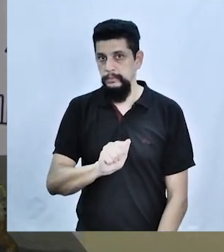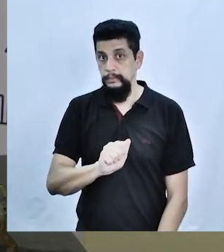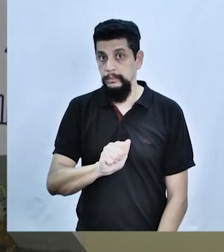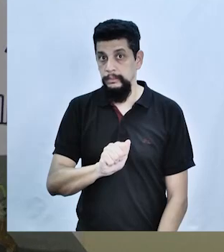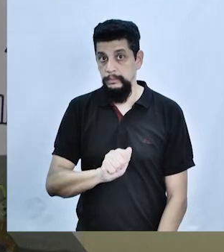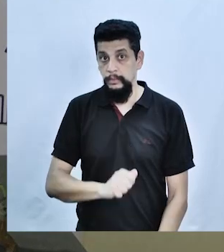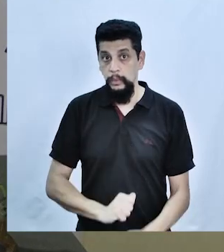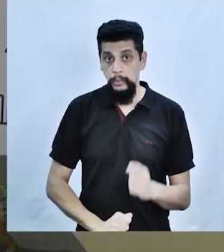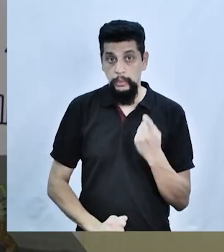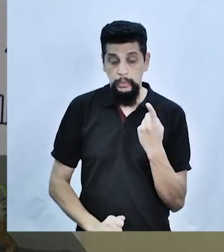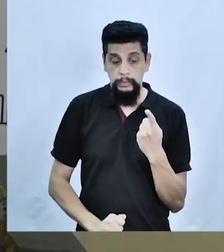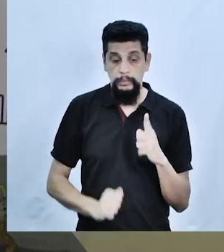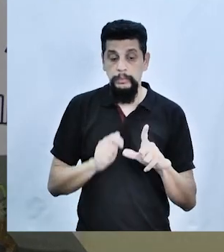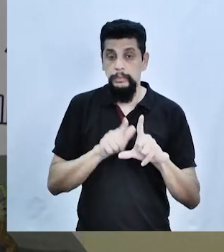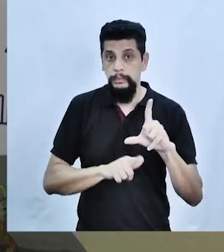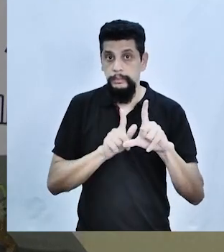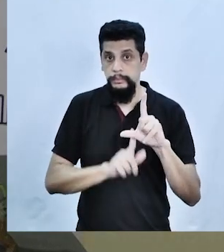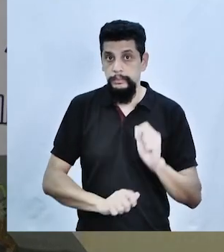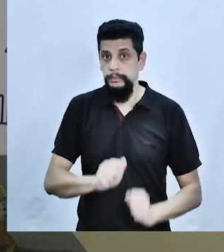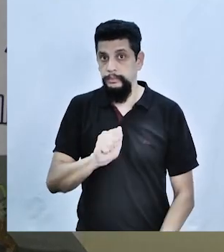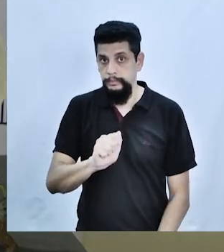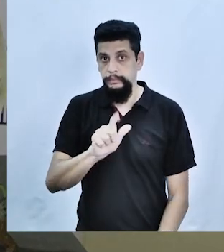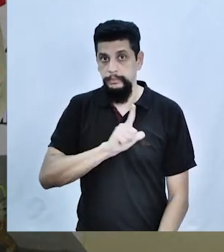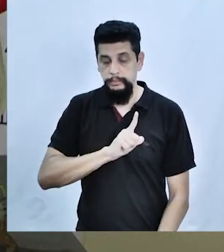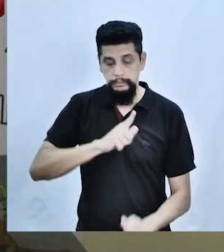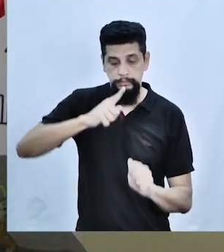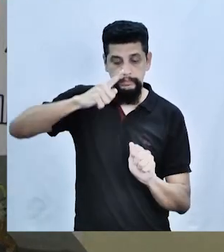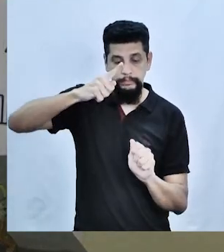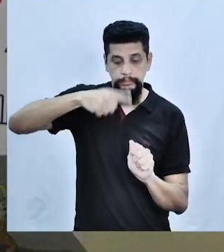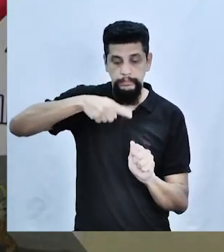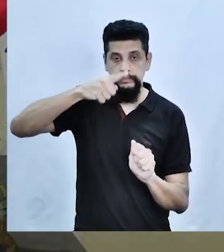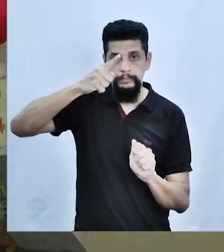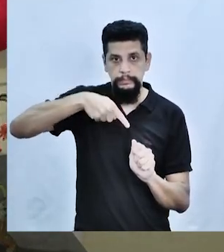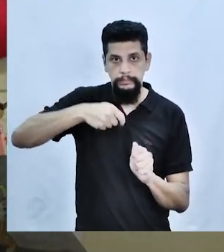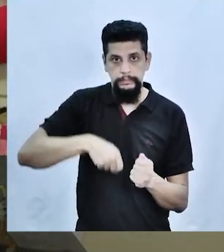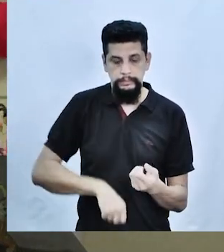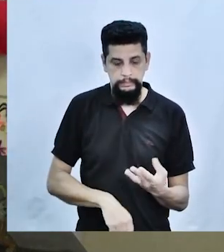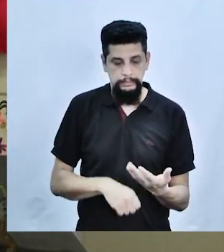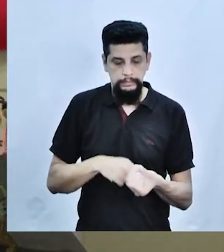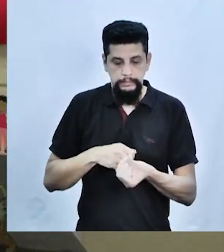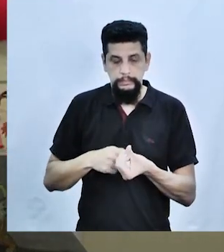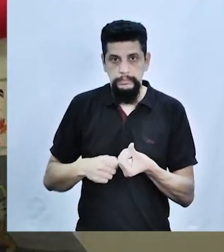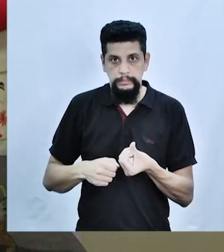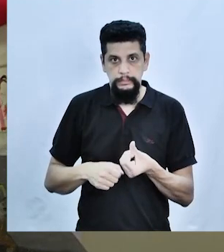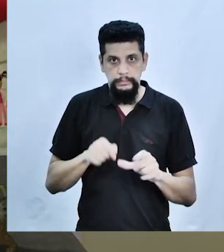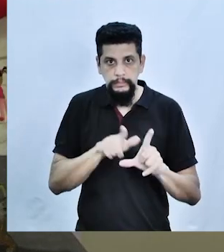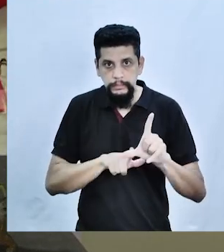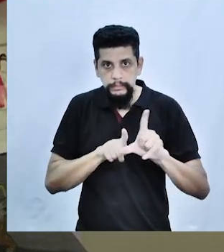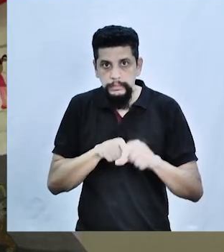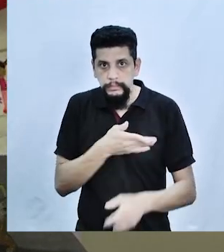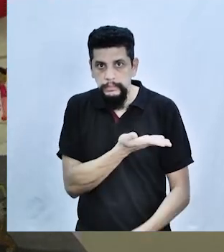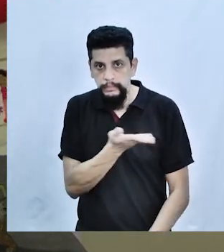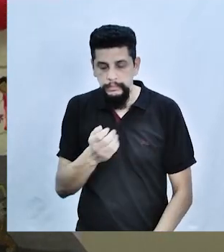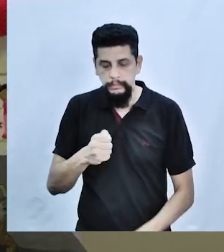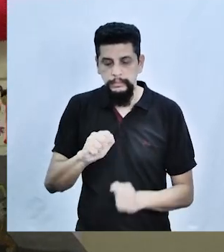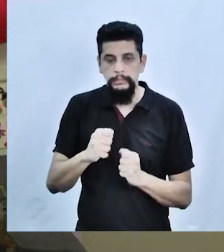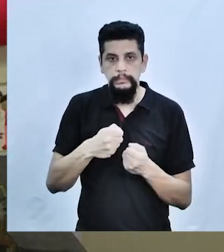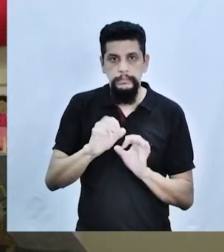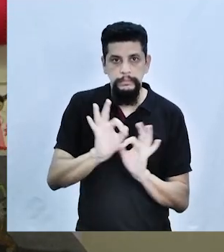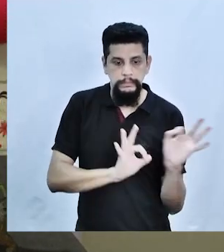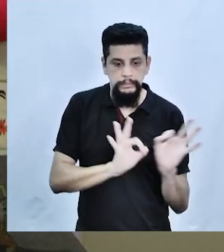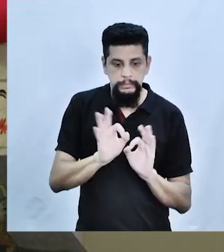aqui, ó. E uma tem um acento. Isso aí, tá? O acento agudo aqui, olha. Então, essas são as seis letras que vocês